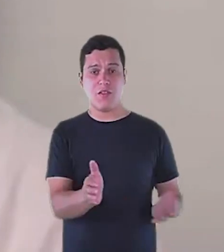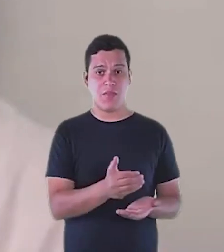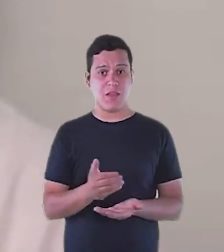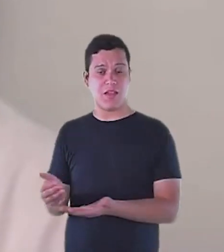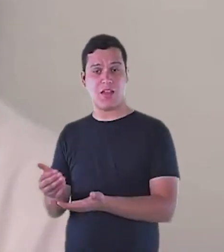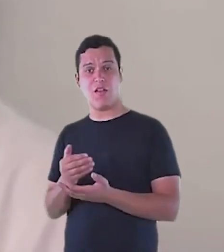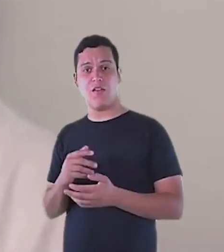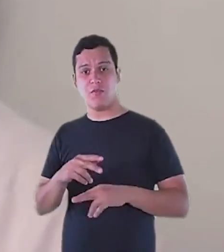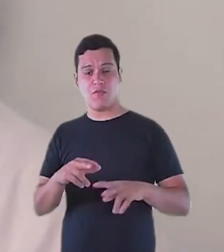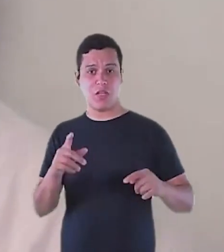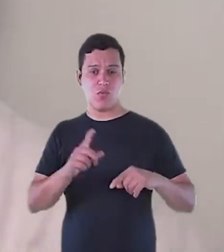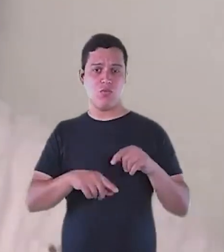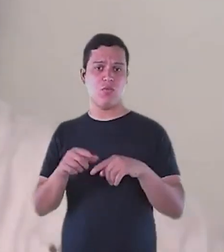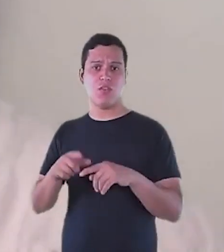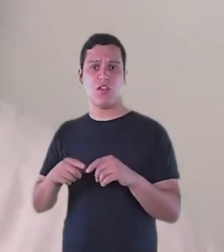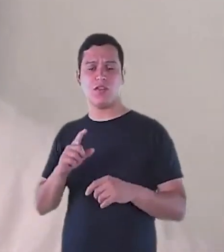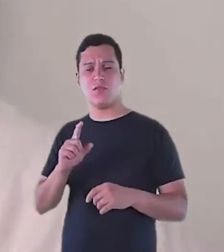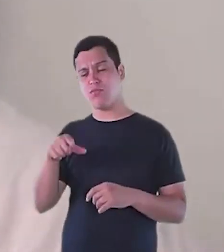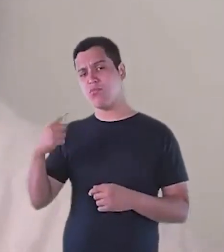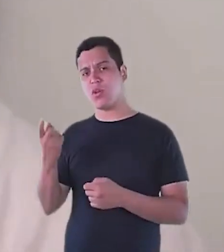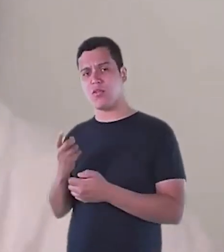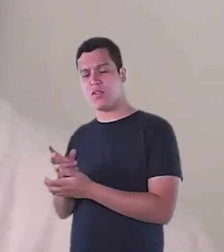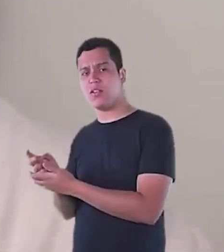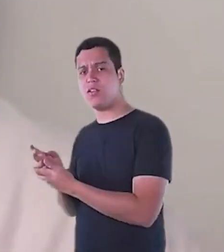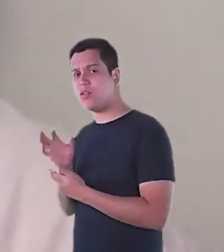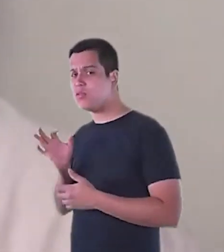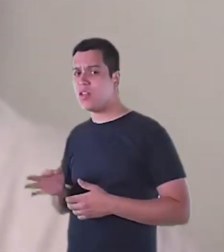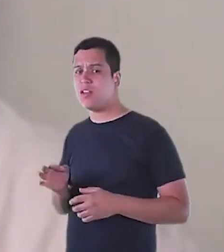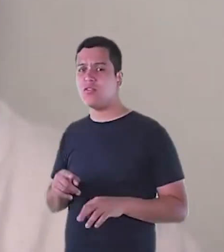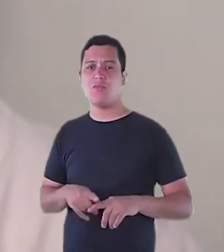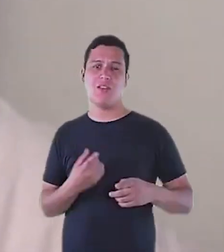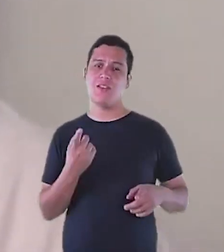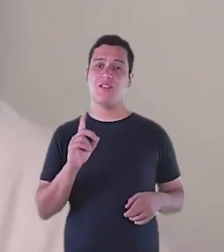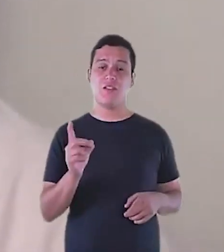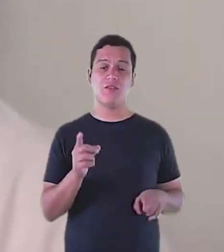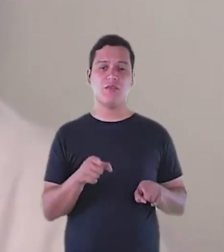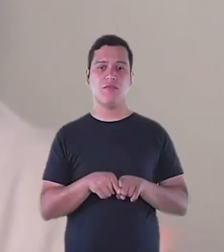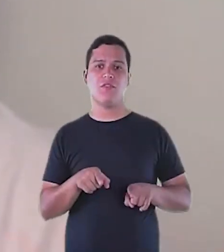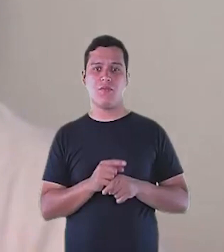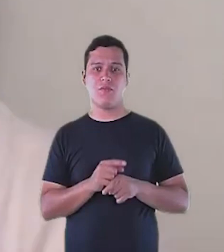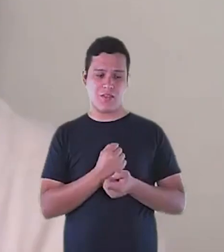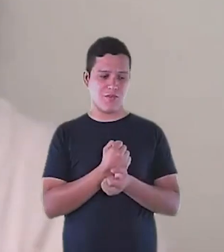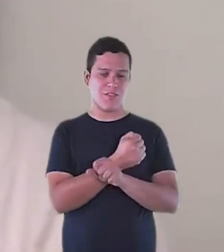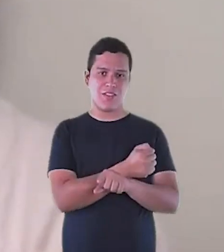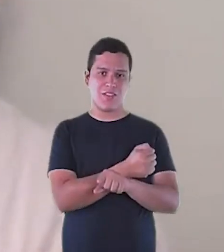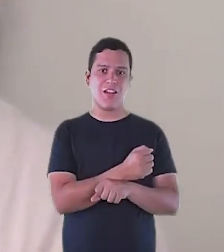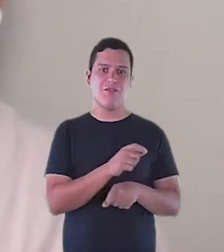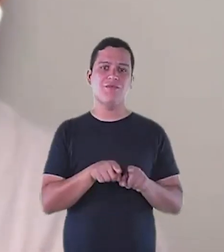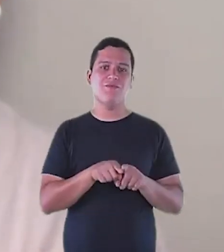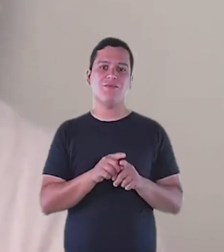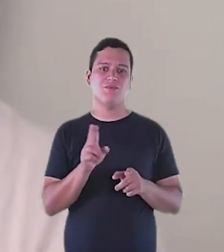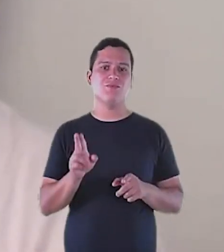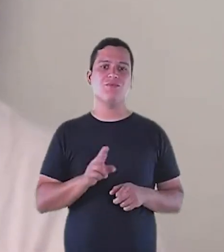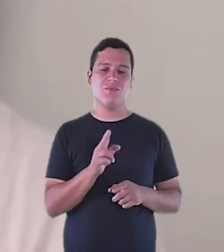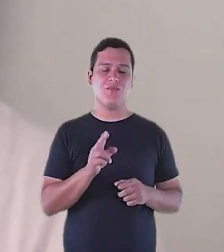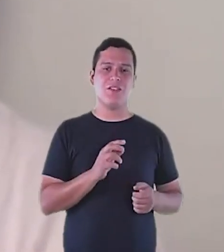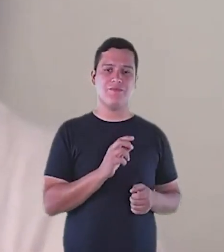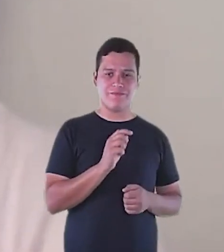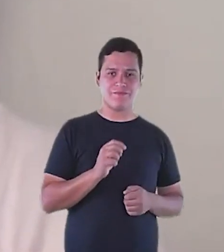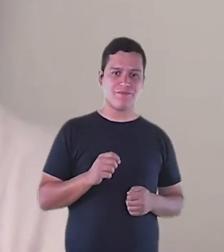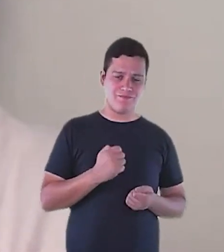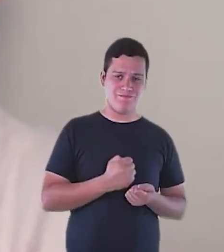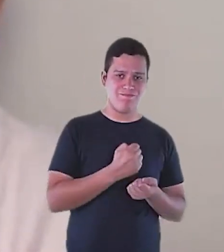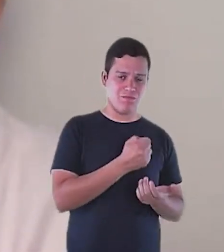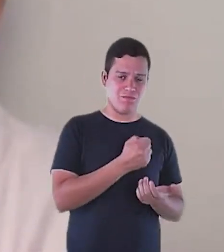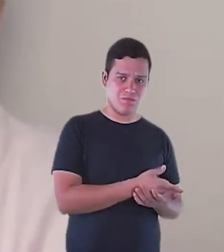se capitalizando para chegar à Índia, chegar ao Brasil, chegar a conquistar o mundo. Mas eu mostro também que a